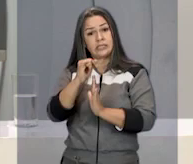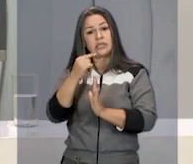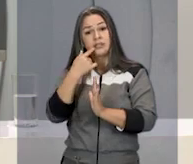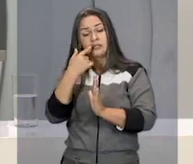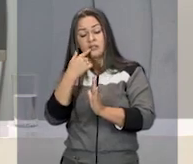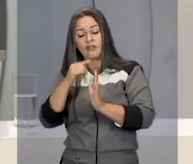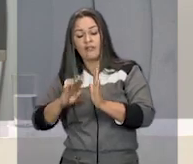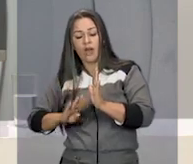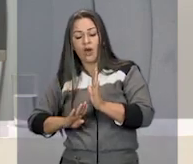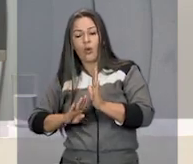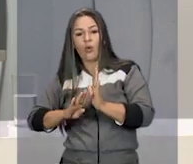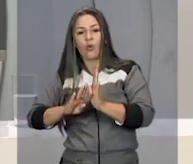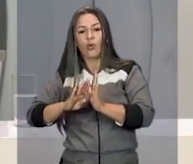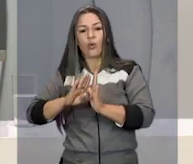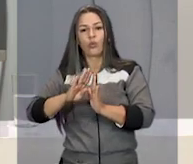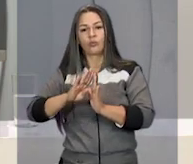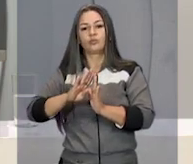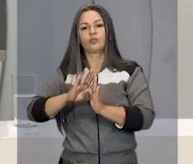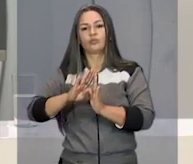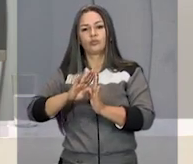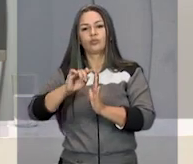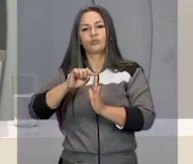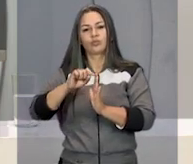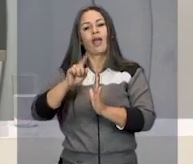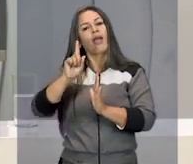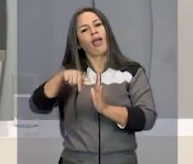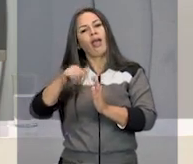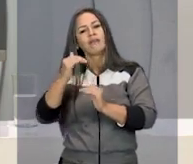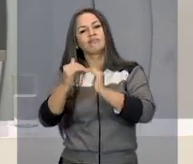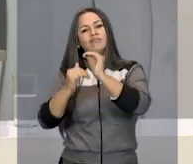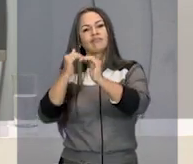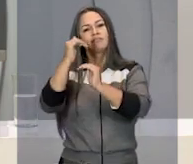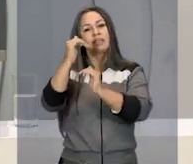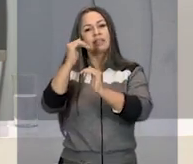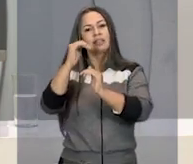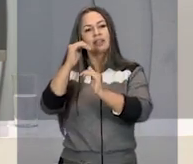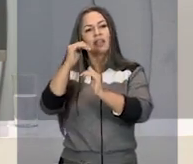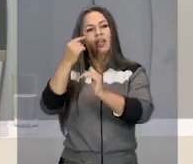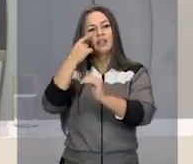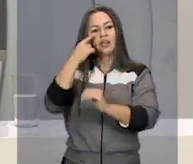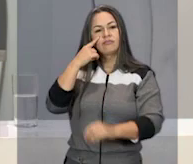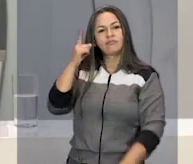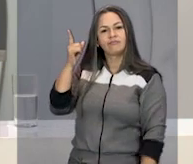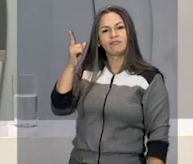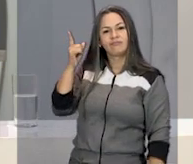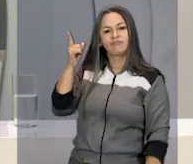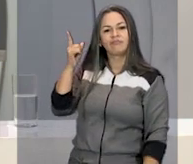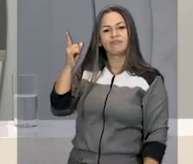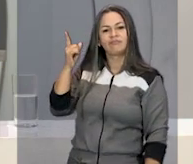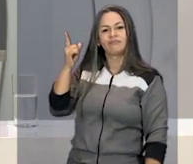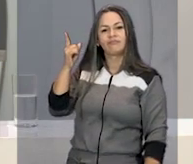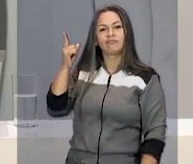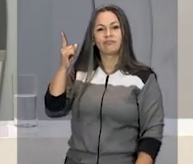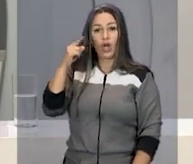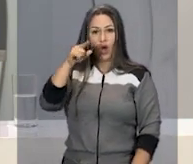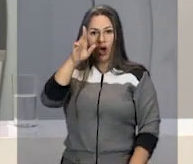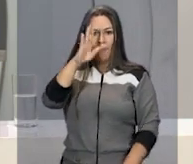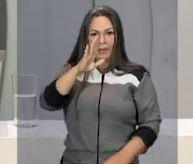é. Quem estiver mais próximo do 0, menos desenvolvido é. E a gente vê que o Brasil ele tem um IDH de